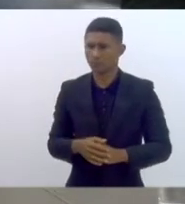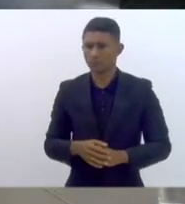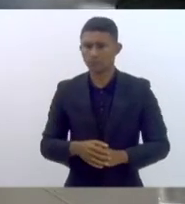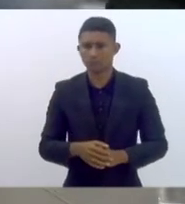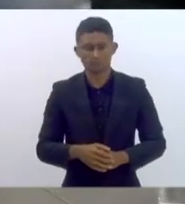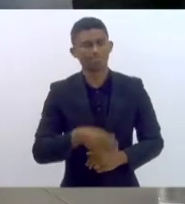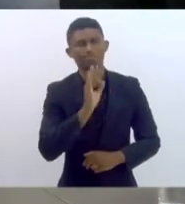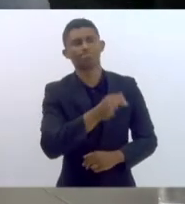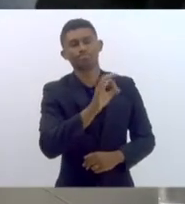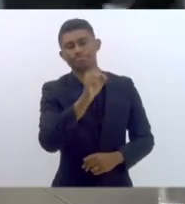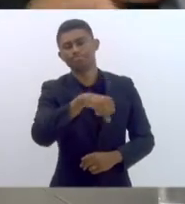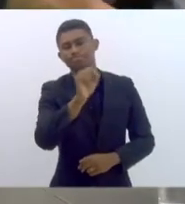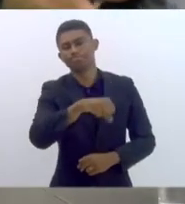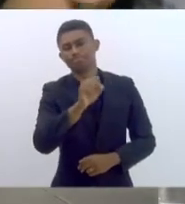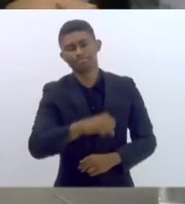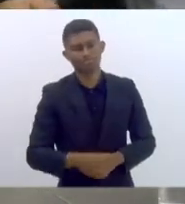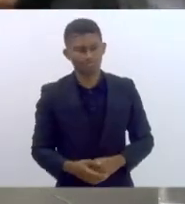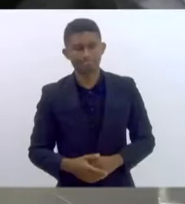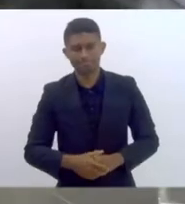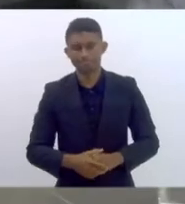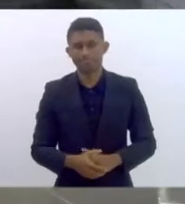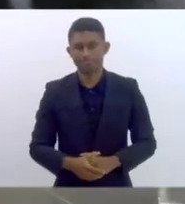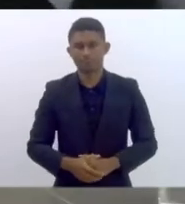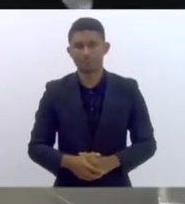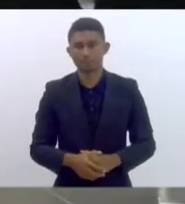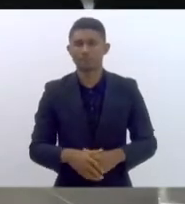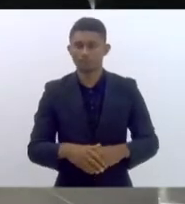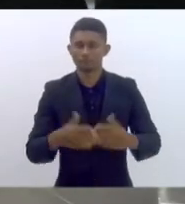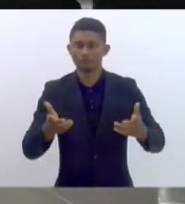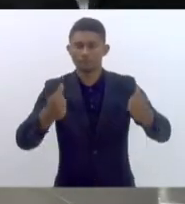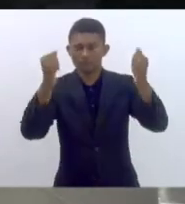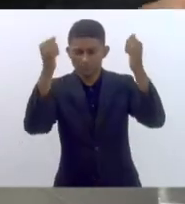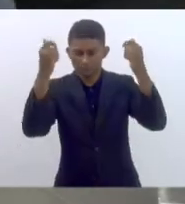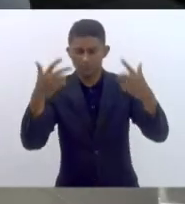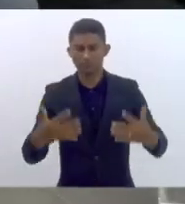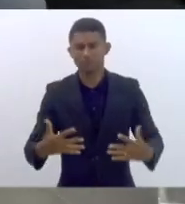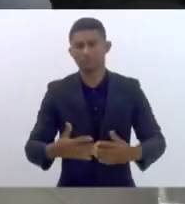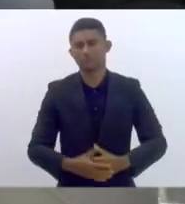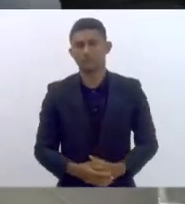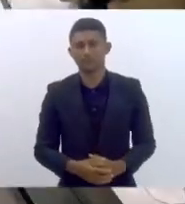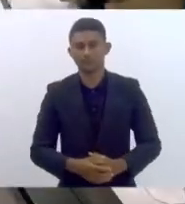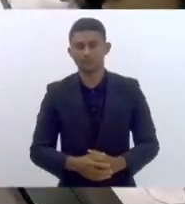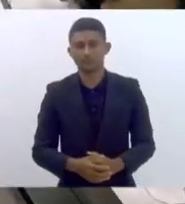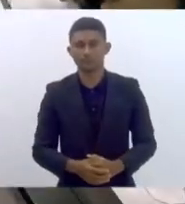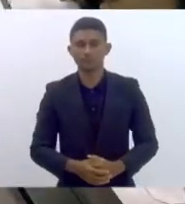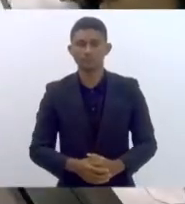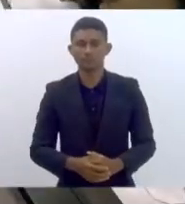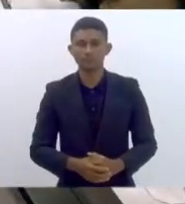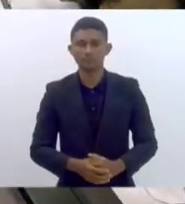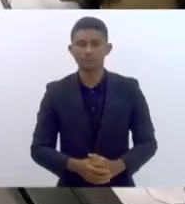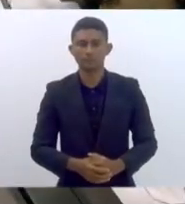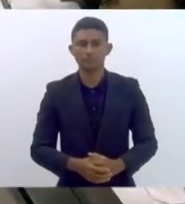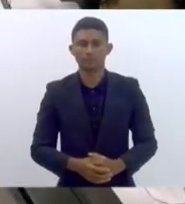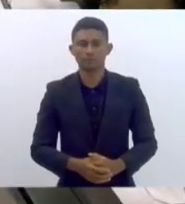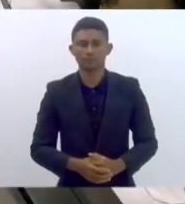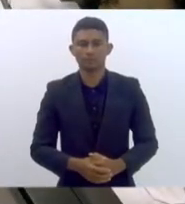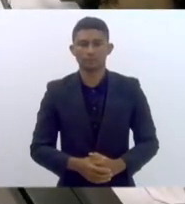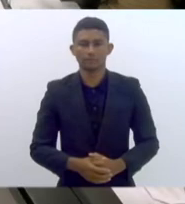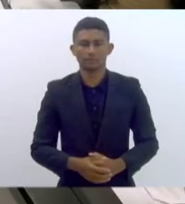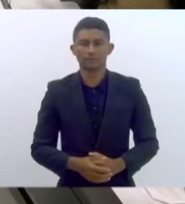Ainda da 156, da mesma lei anterior. E aí eu vou explicar também o porquê. Vamos lá.